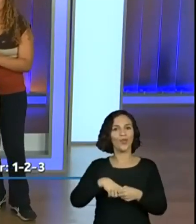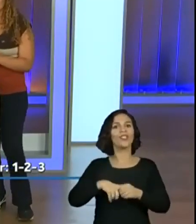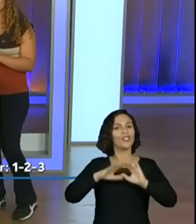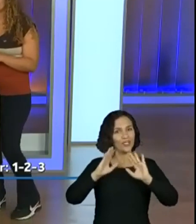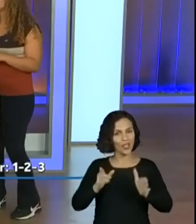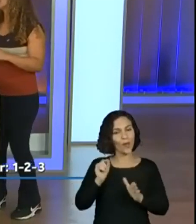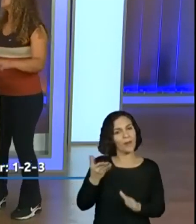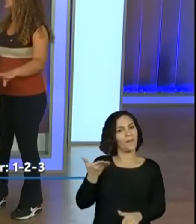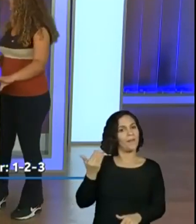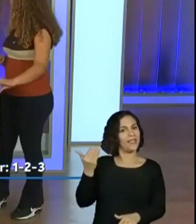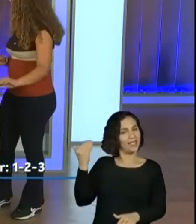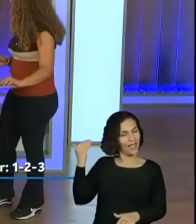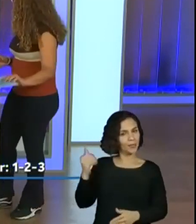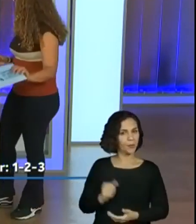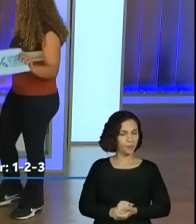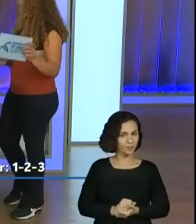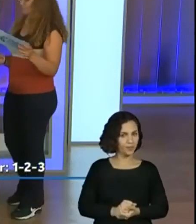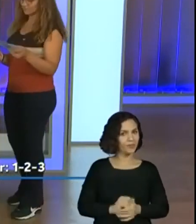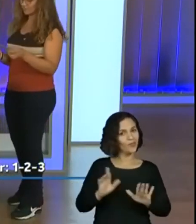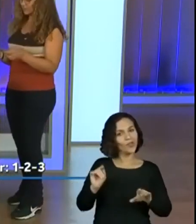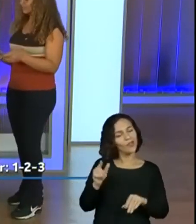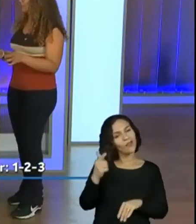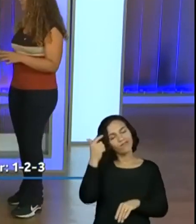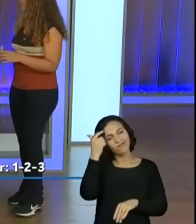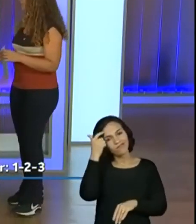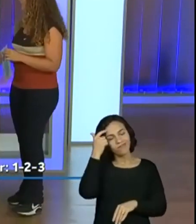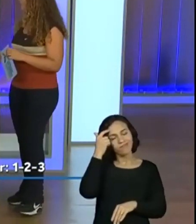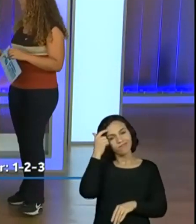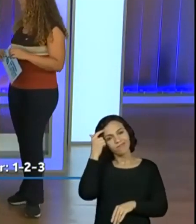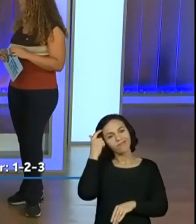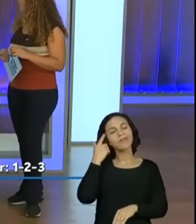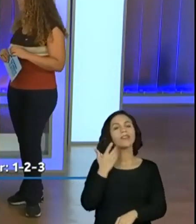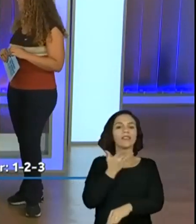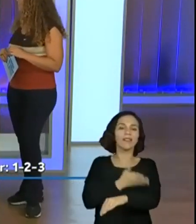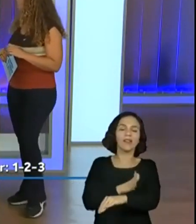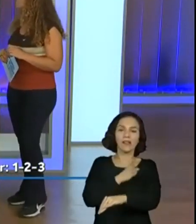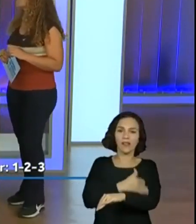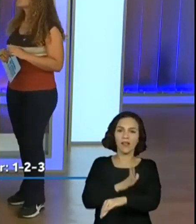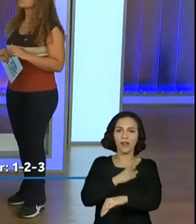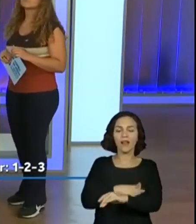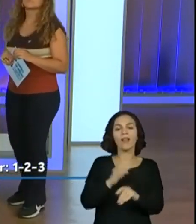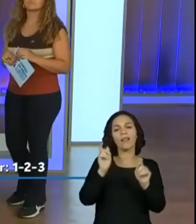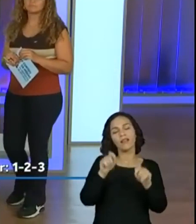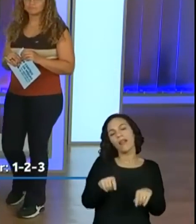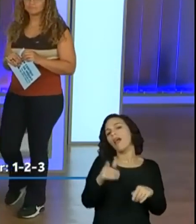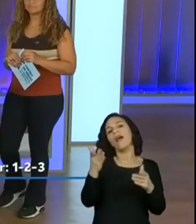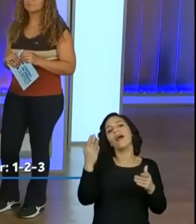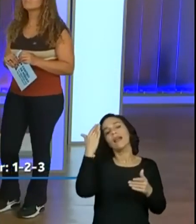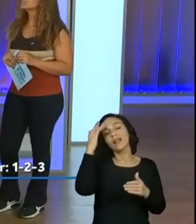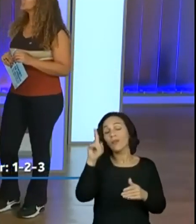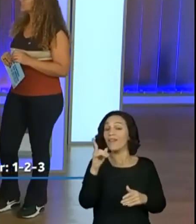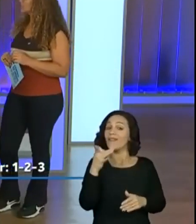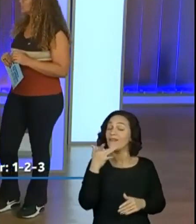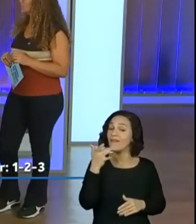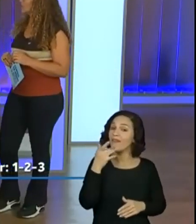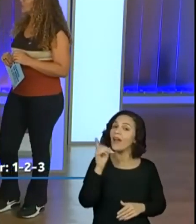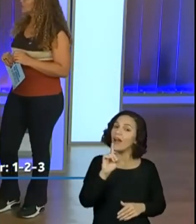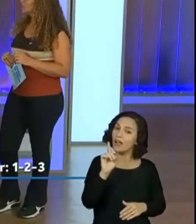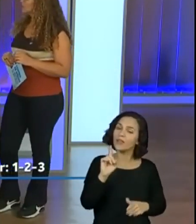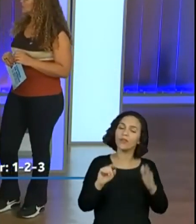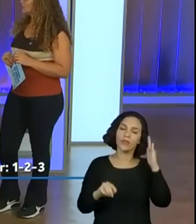continuar. Um treino para que a gente consiga compreender. É o que eu disse, não é fácil, Sim. não